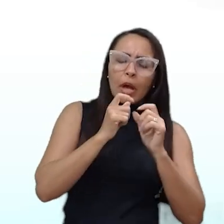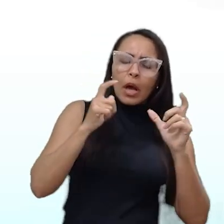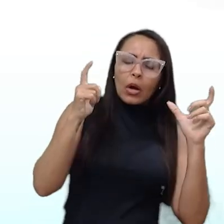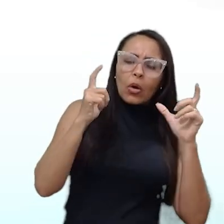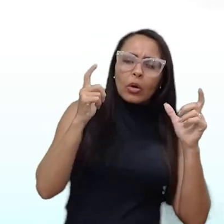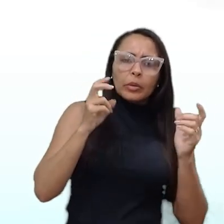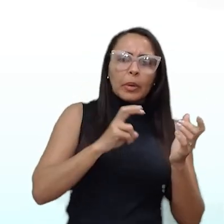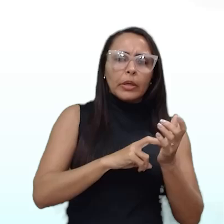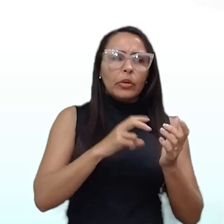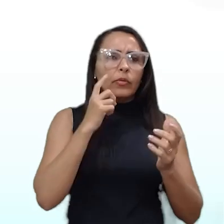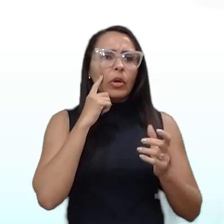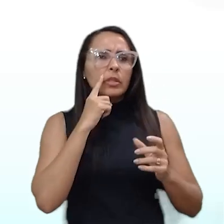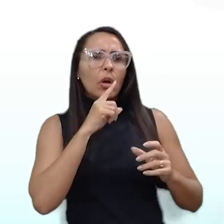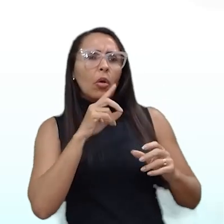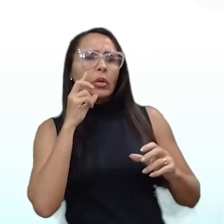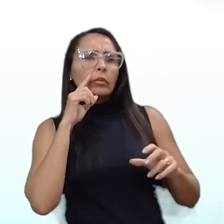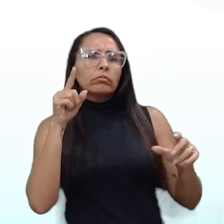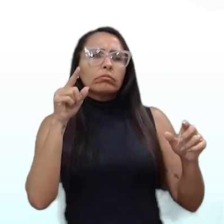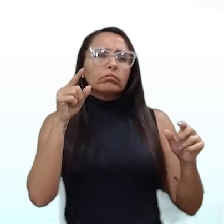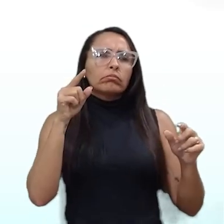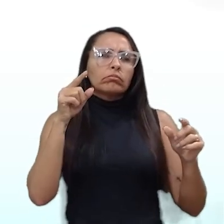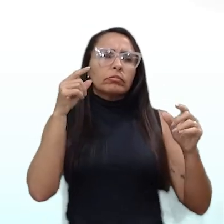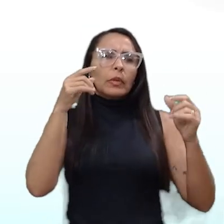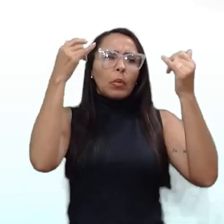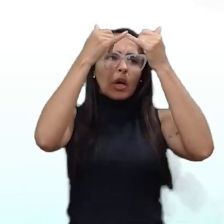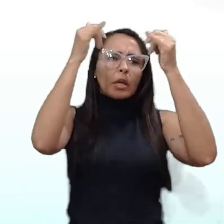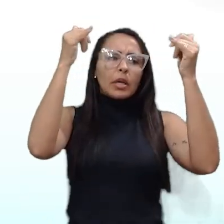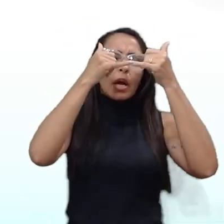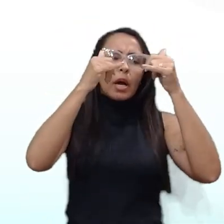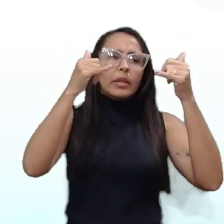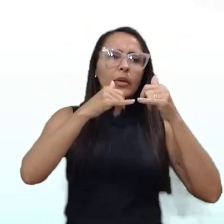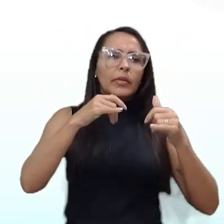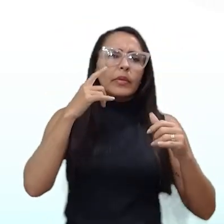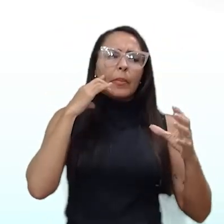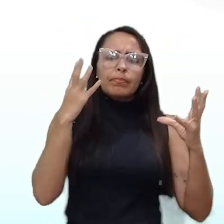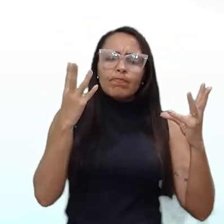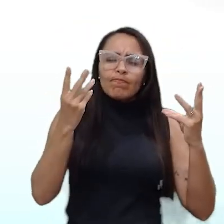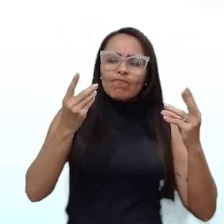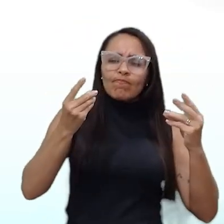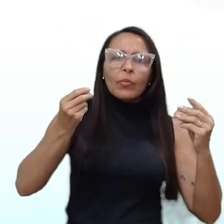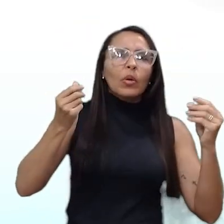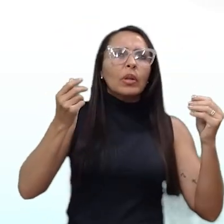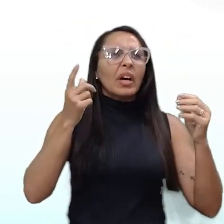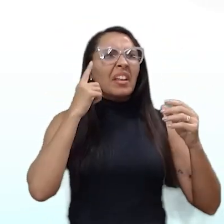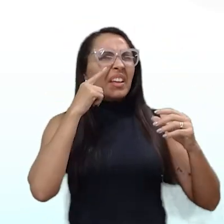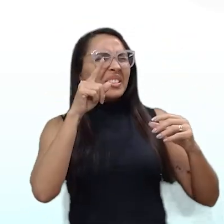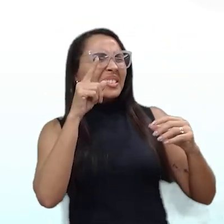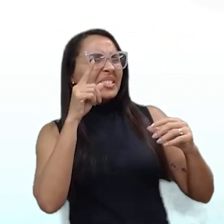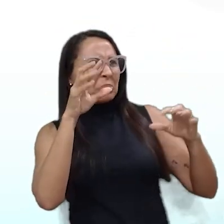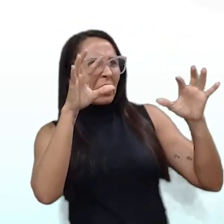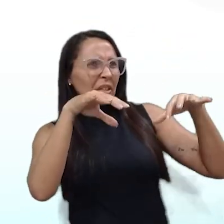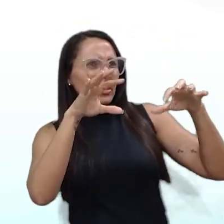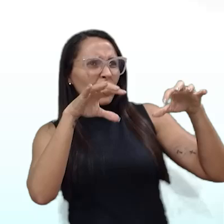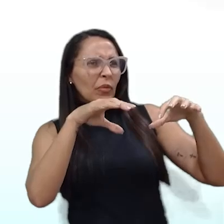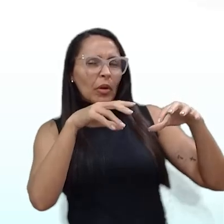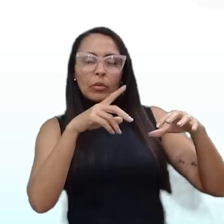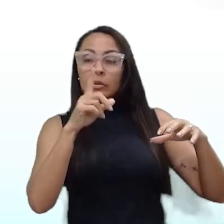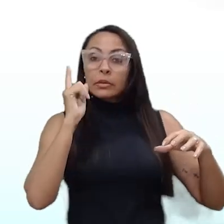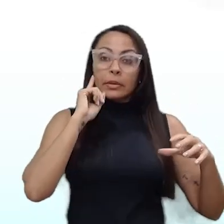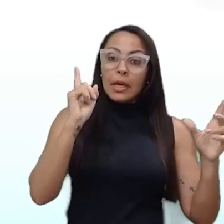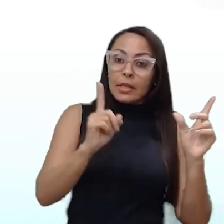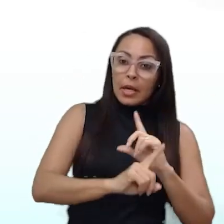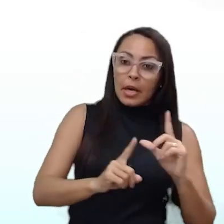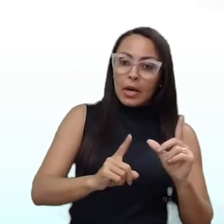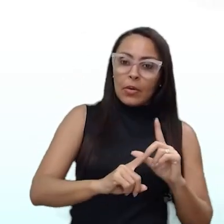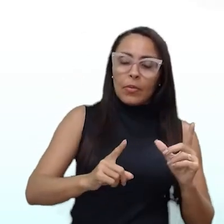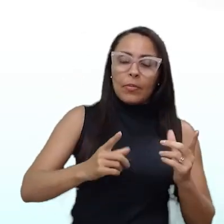que você olha as grades, caso tenha grades na sua janela, que fica molhado, você diz, poxa, Paulinho, será que choveu? Não, não choveu. O que aconteceu é